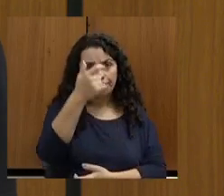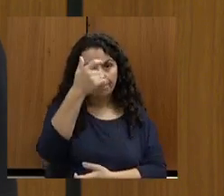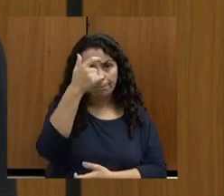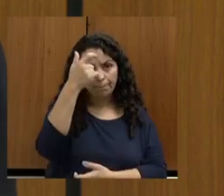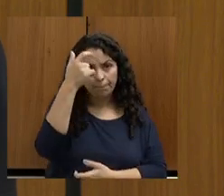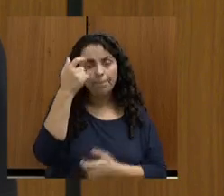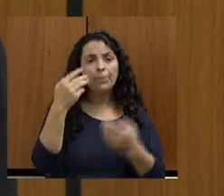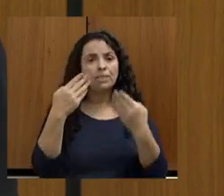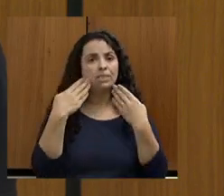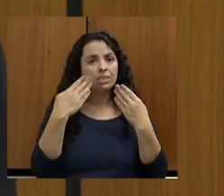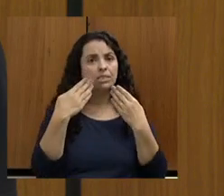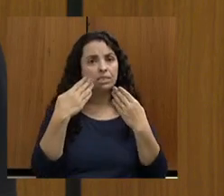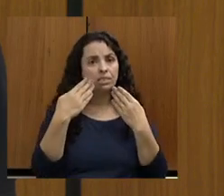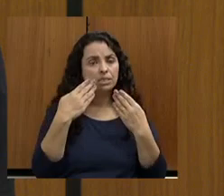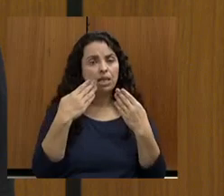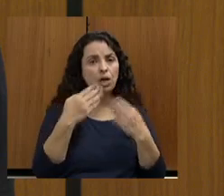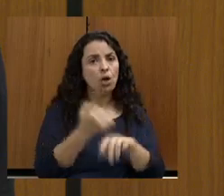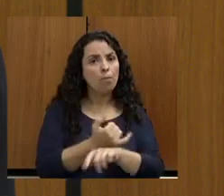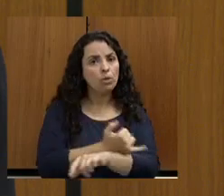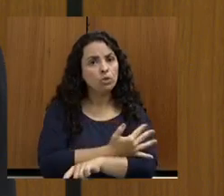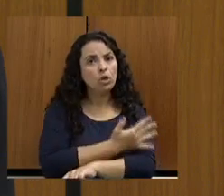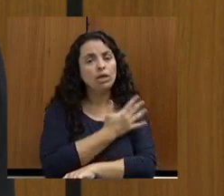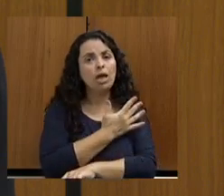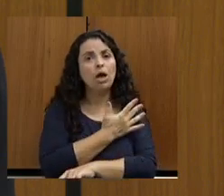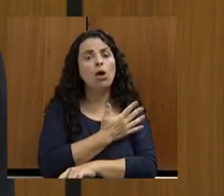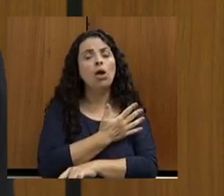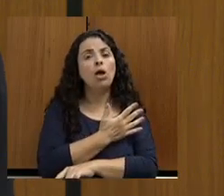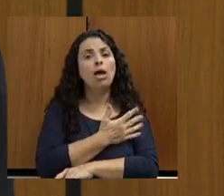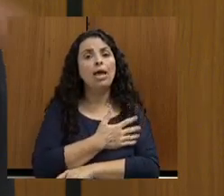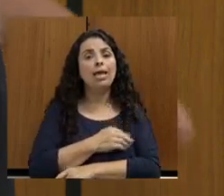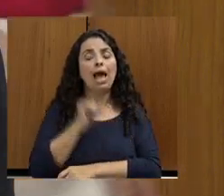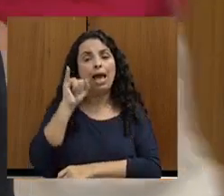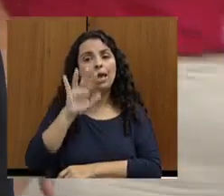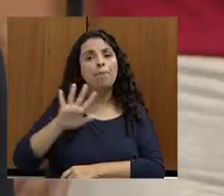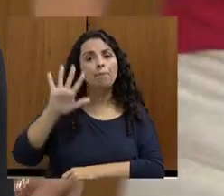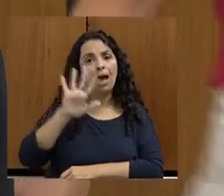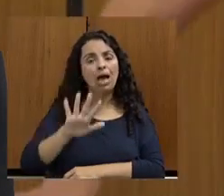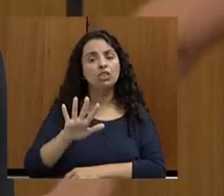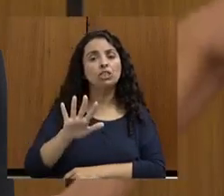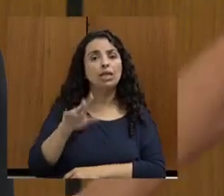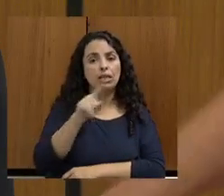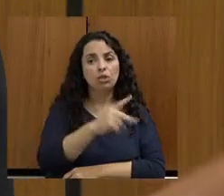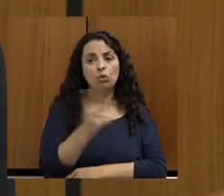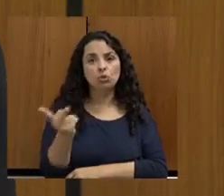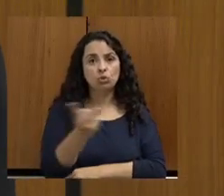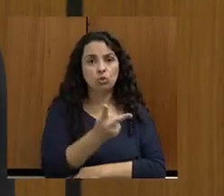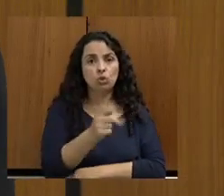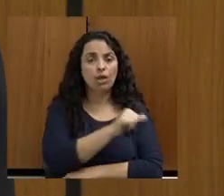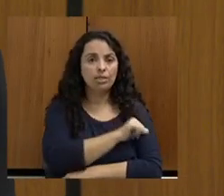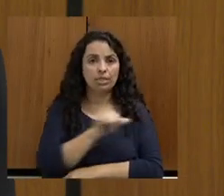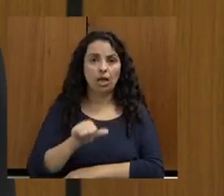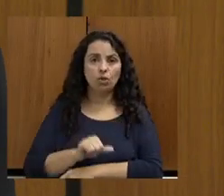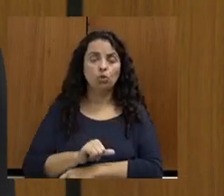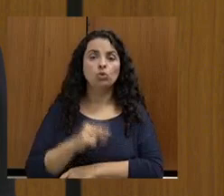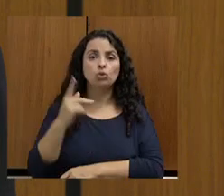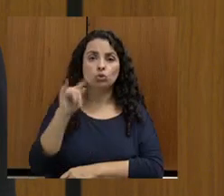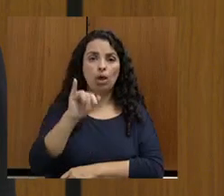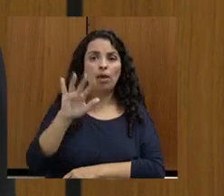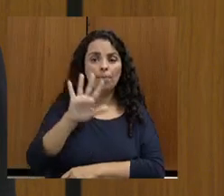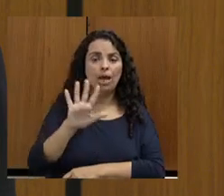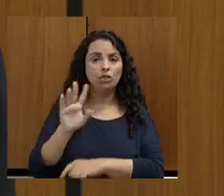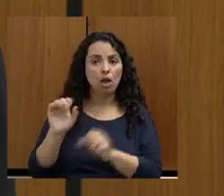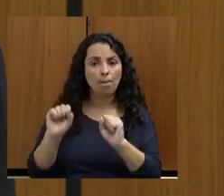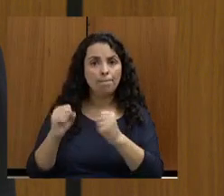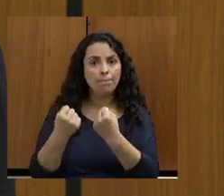à preservação da imagem dessas duas crianças. É isso que cabe a nós nesse momento, o acolhimento